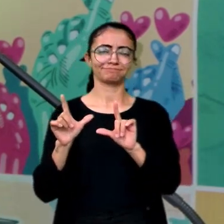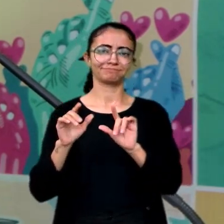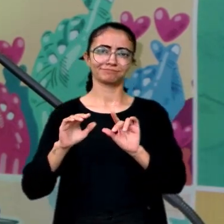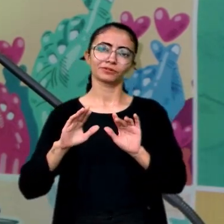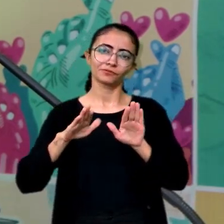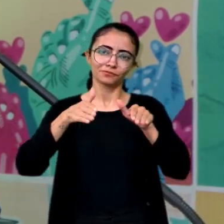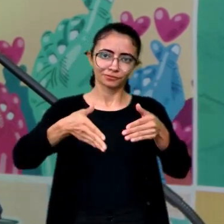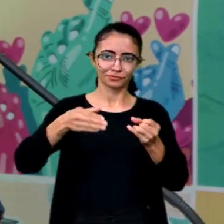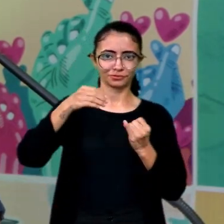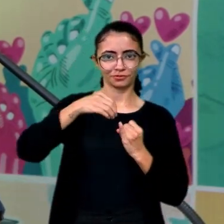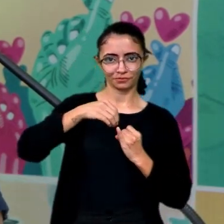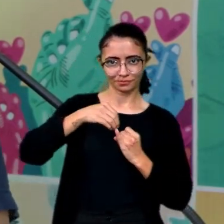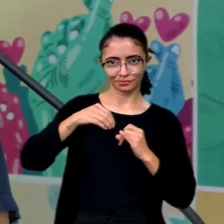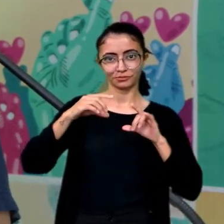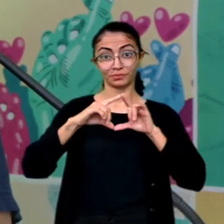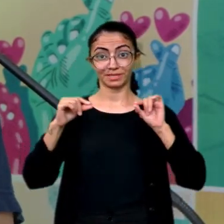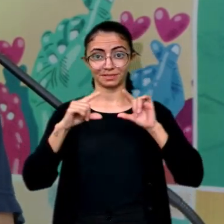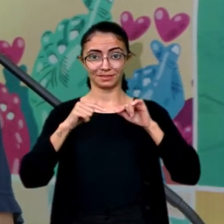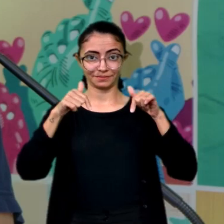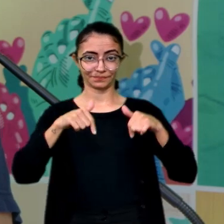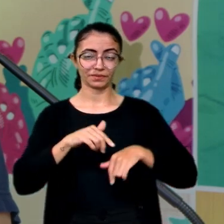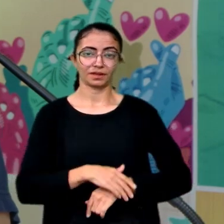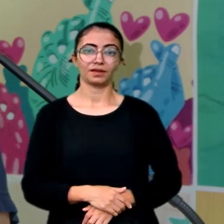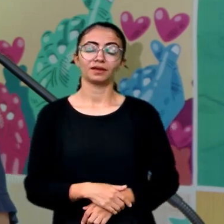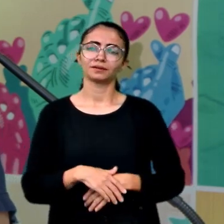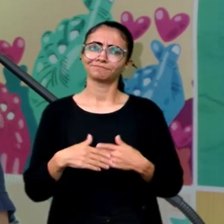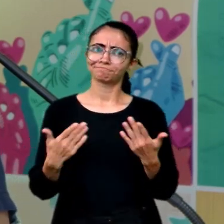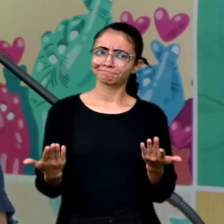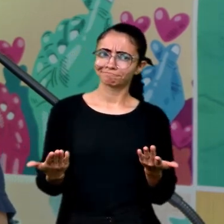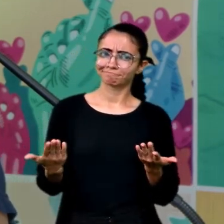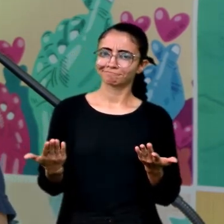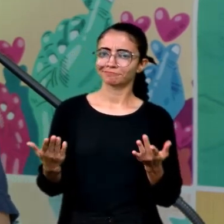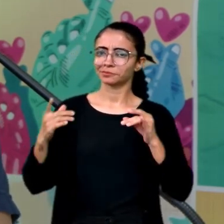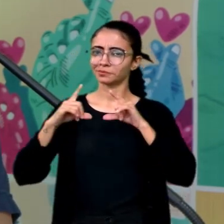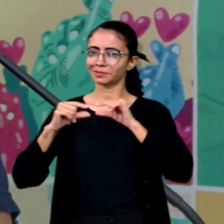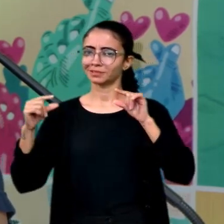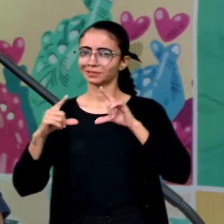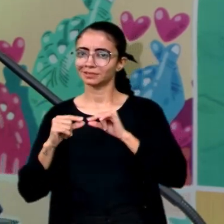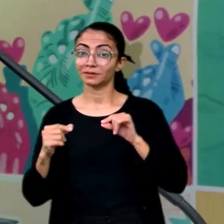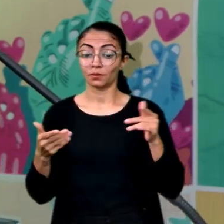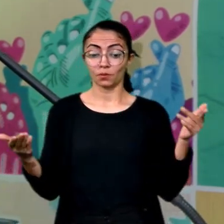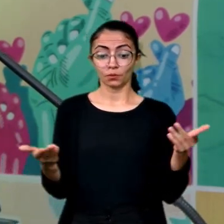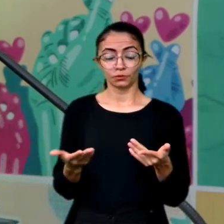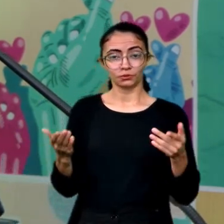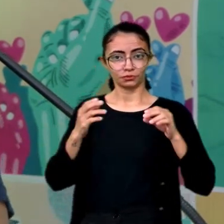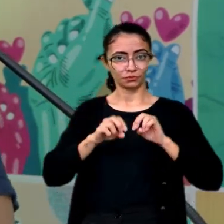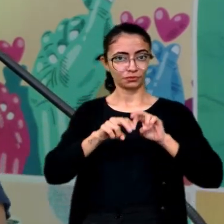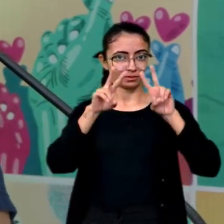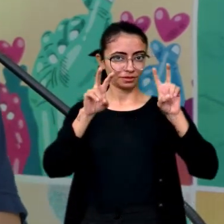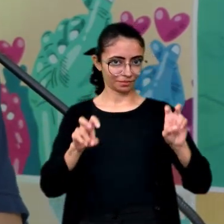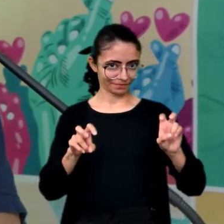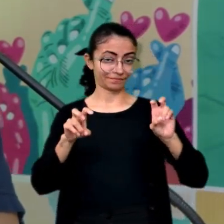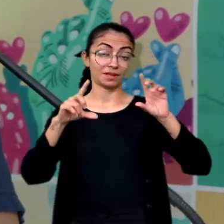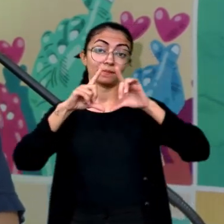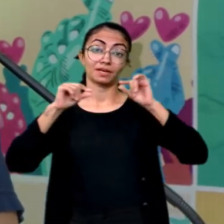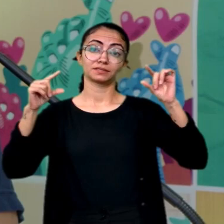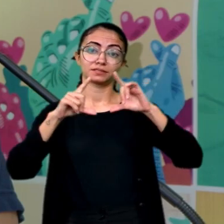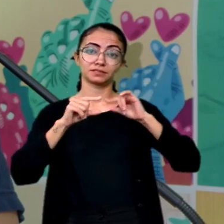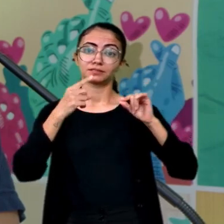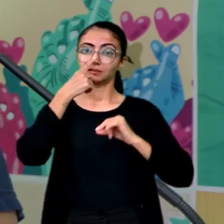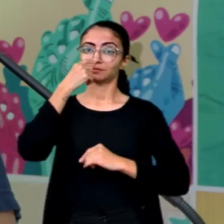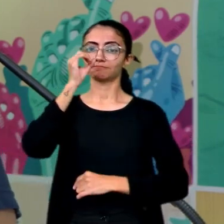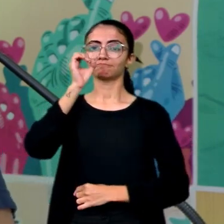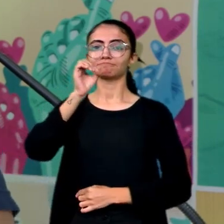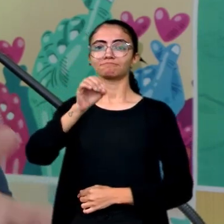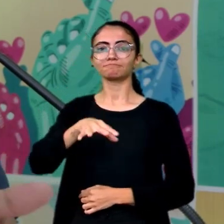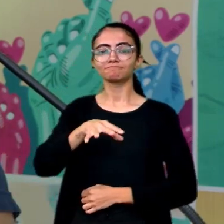também Brasília. Por falar em Brasília, o tema do nosso podcast hoje é Brasília Lixo Zero.